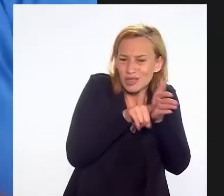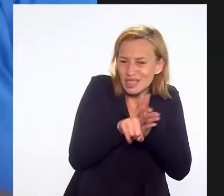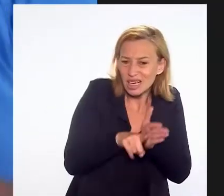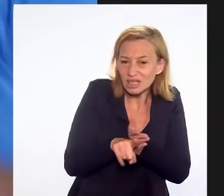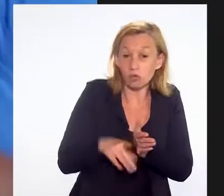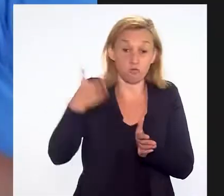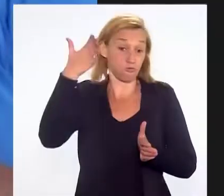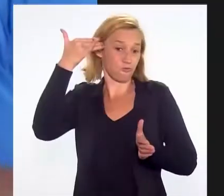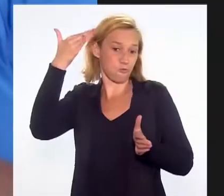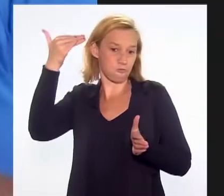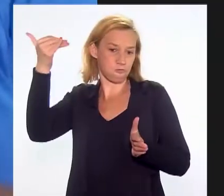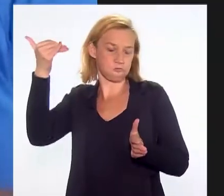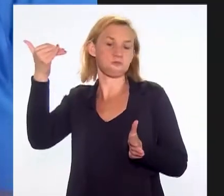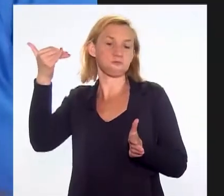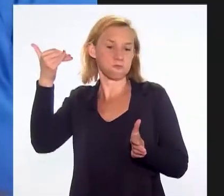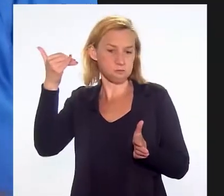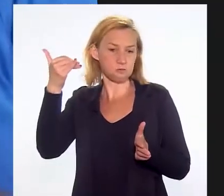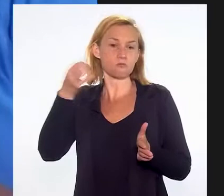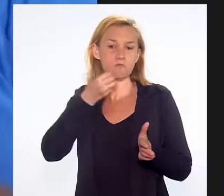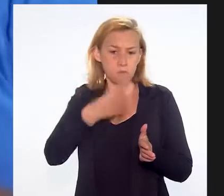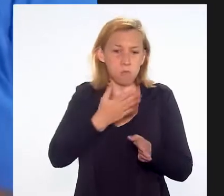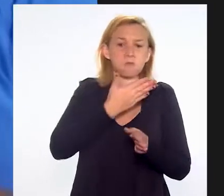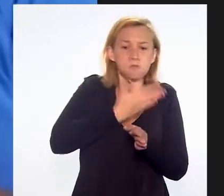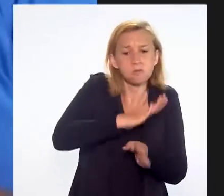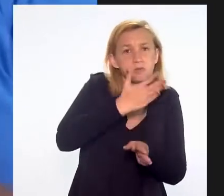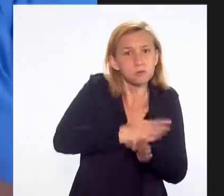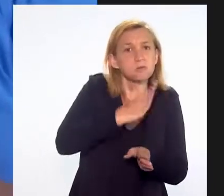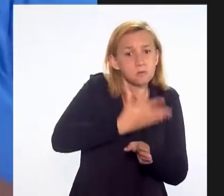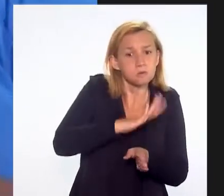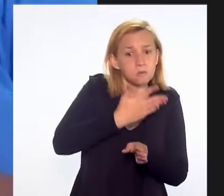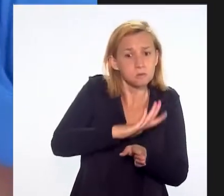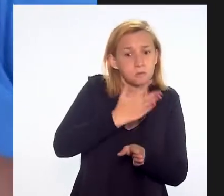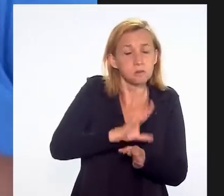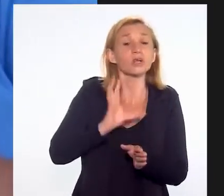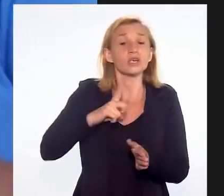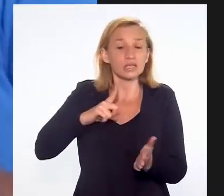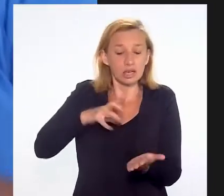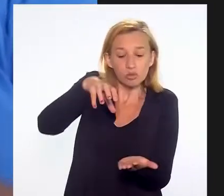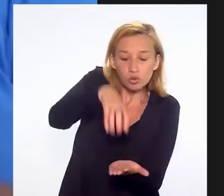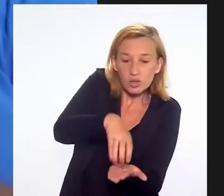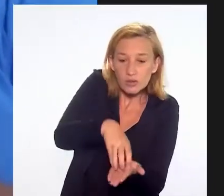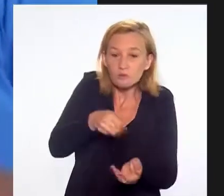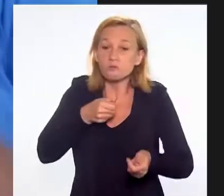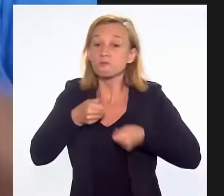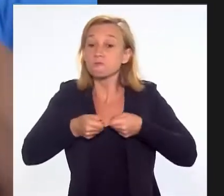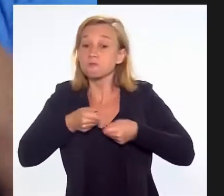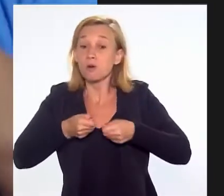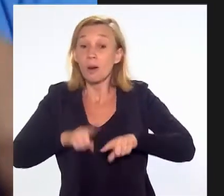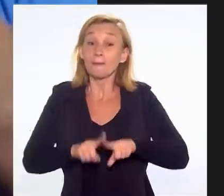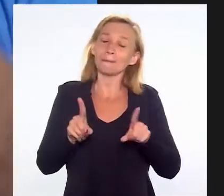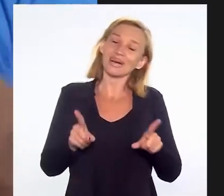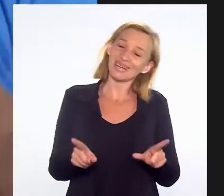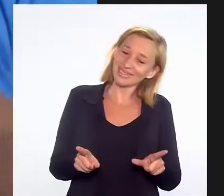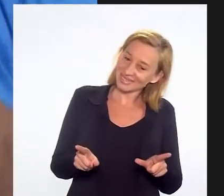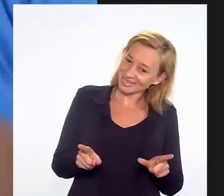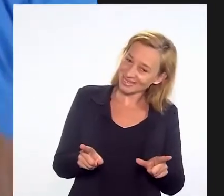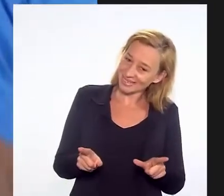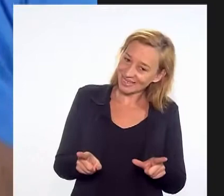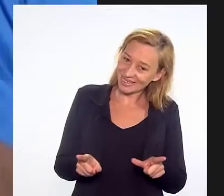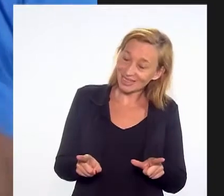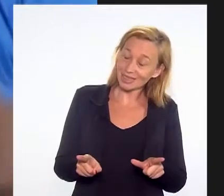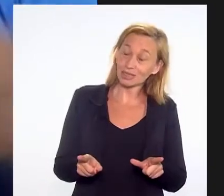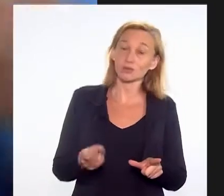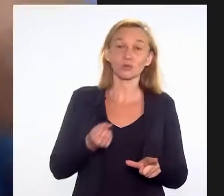pandemia. Então, nós temos pesquisadores muito capacitados, muito bem treinados, temos esse centro